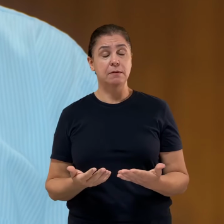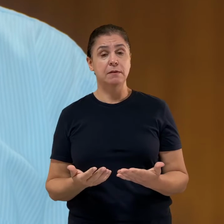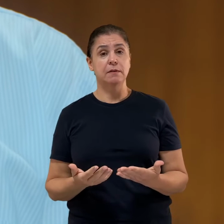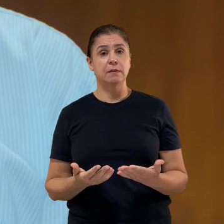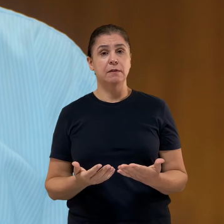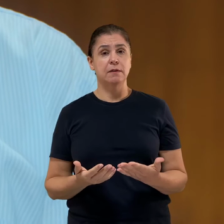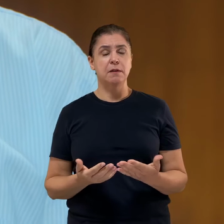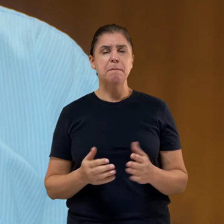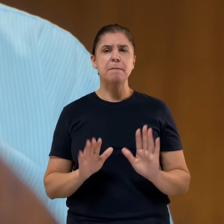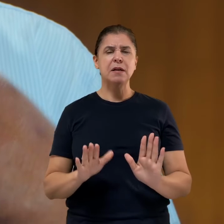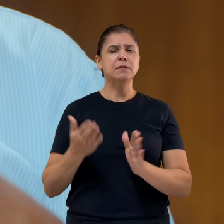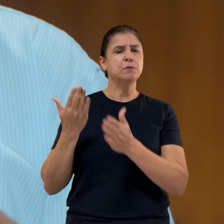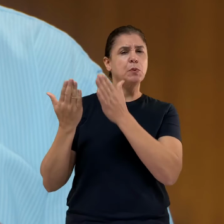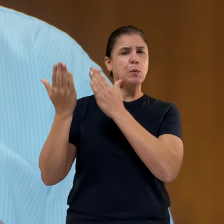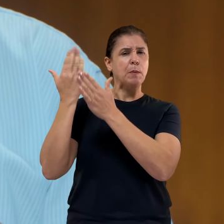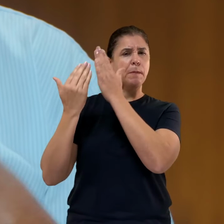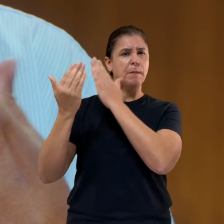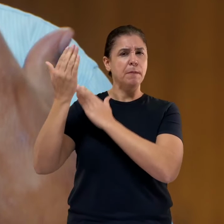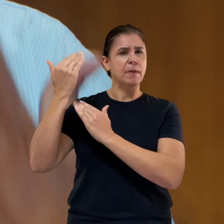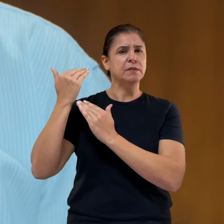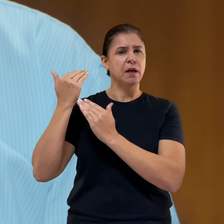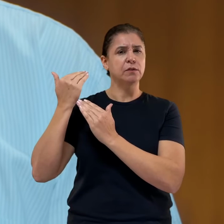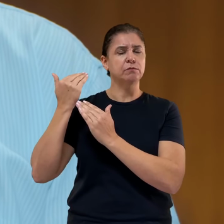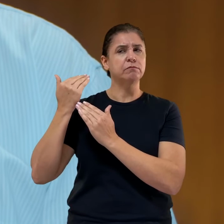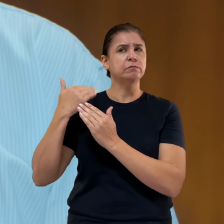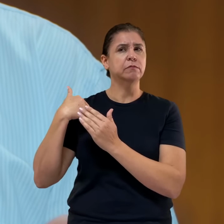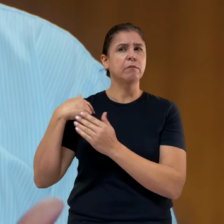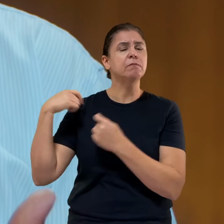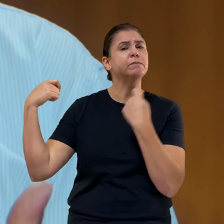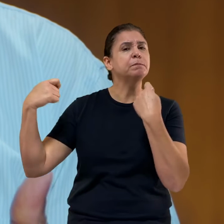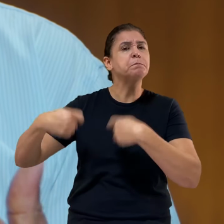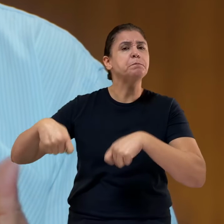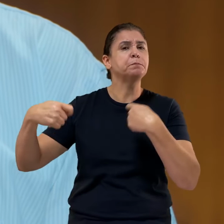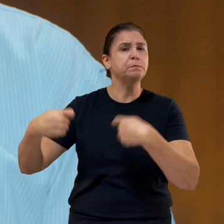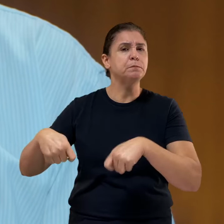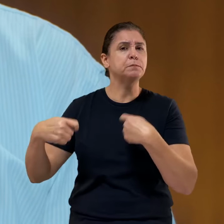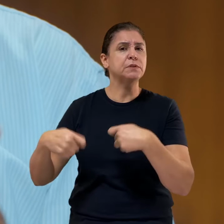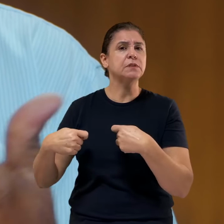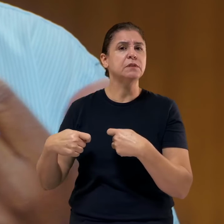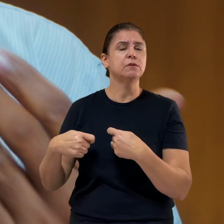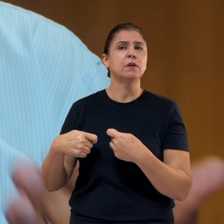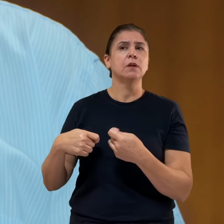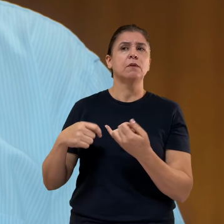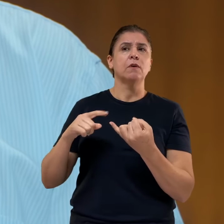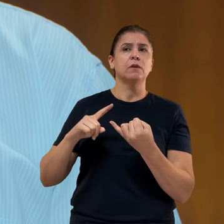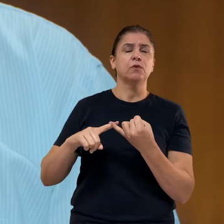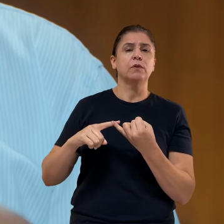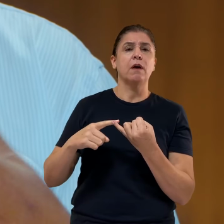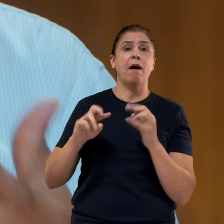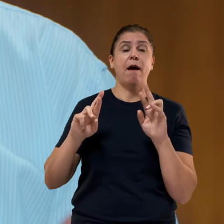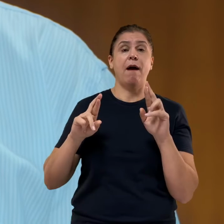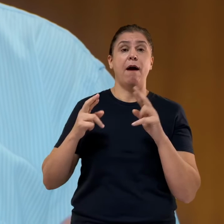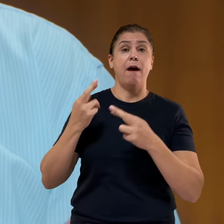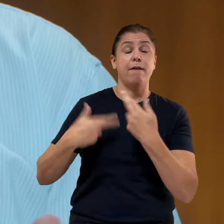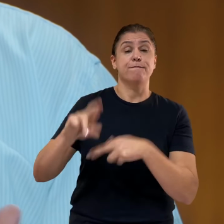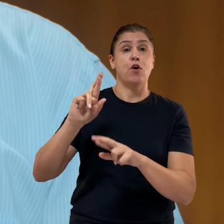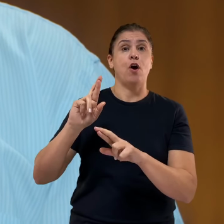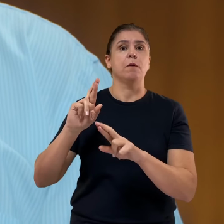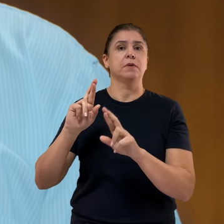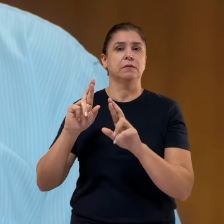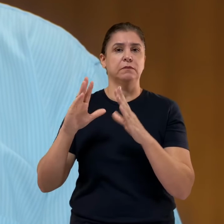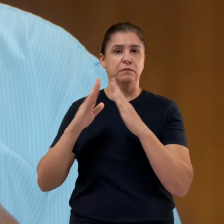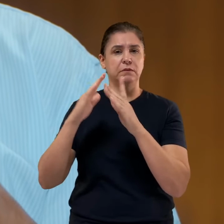e no passado foi necessário pegarmos toda a questão da reforma